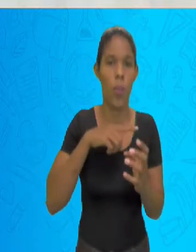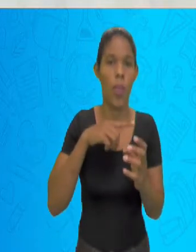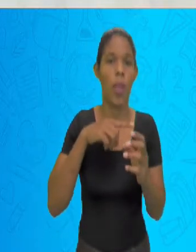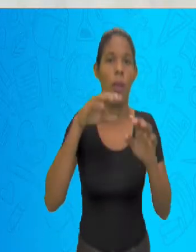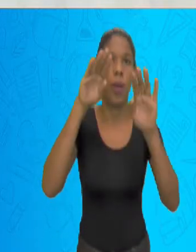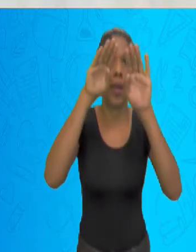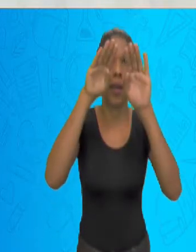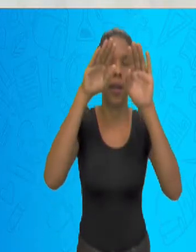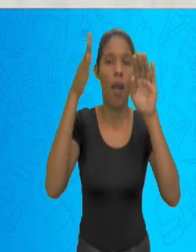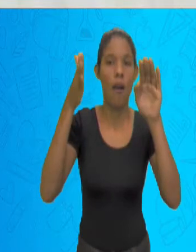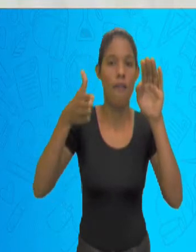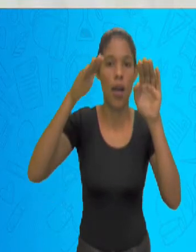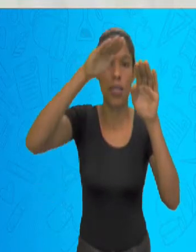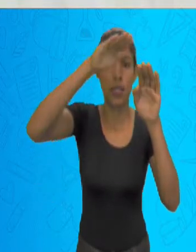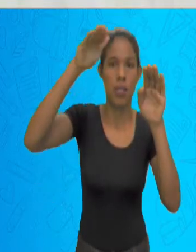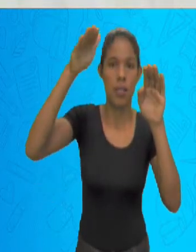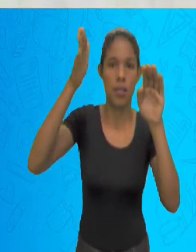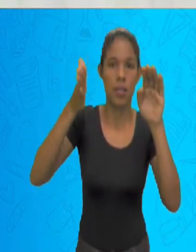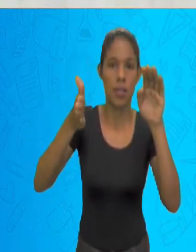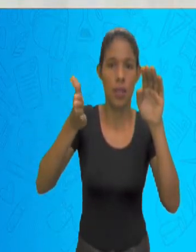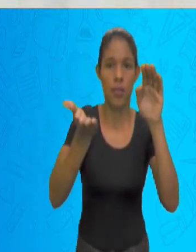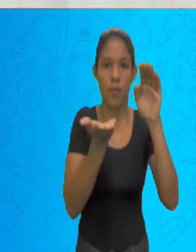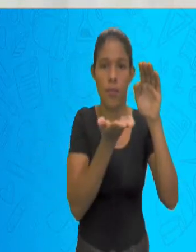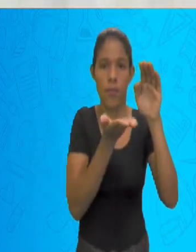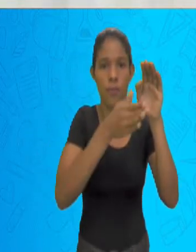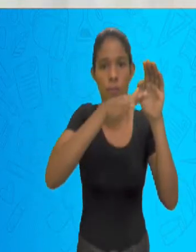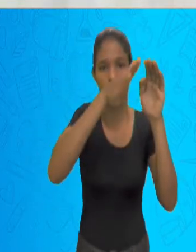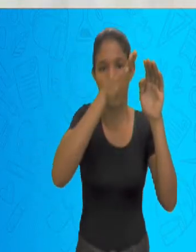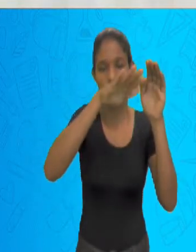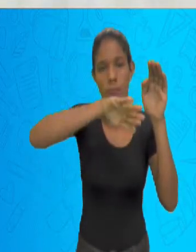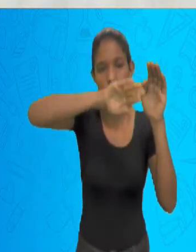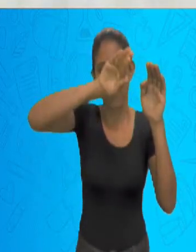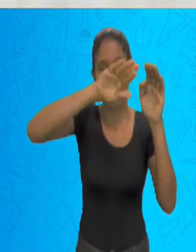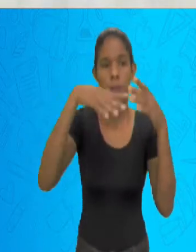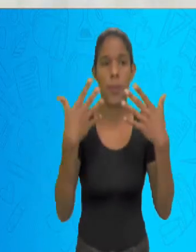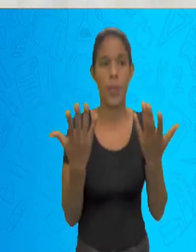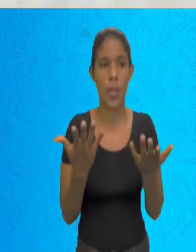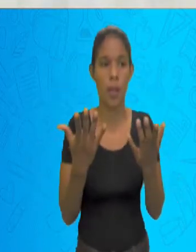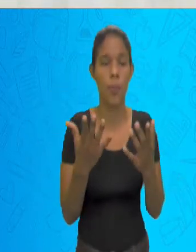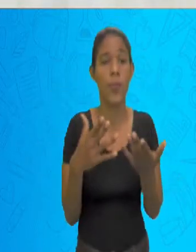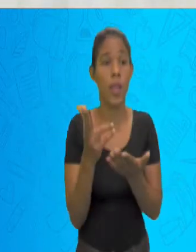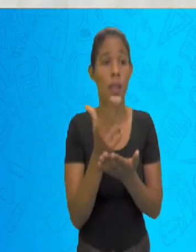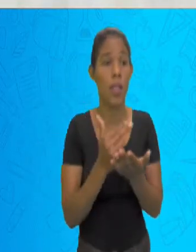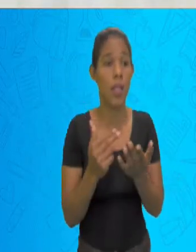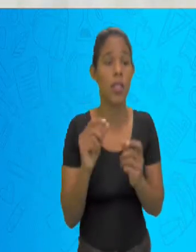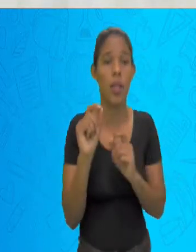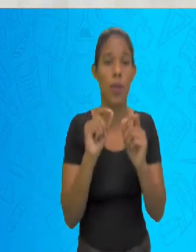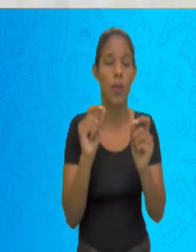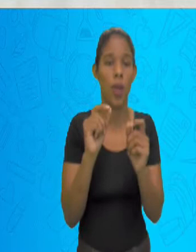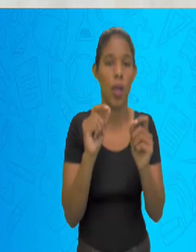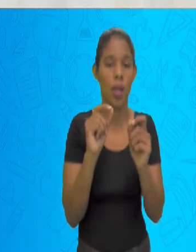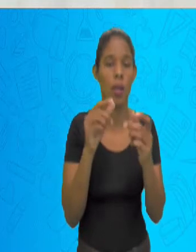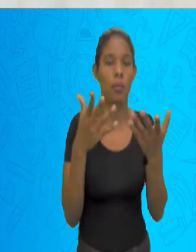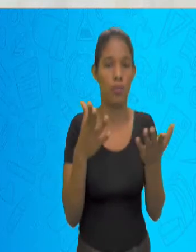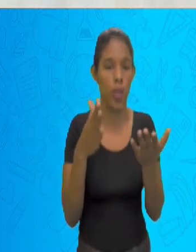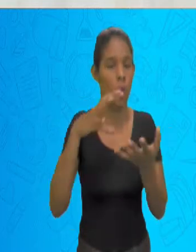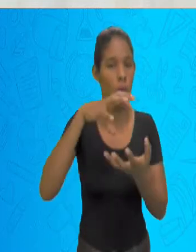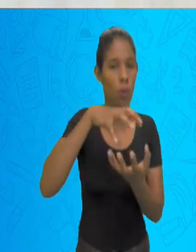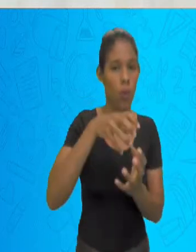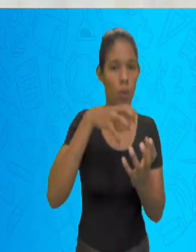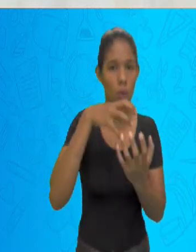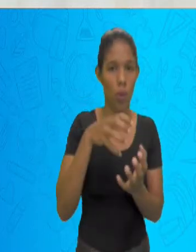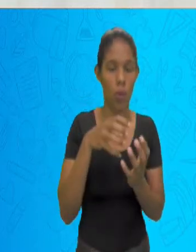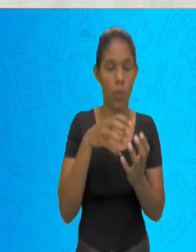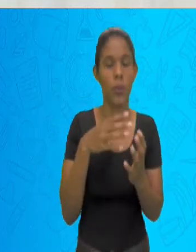Tem que ter as formas quadradas. Então, eu desenhei aqui o meu cubo, ok? Eu vou deixar este cubo